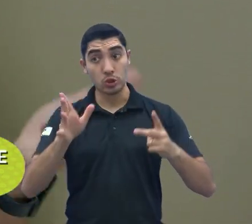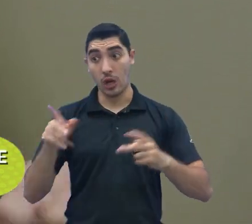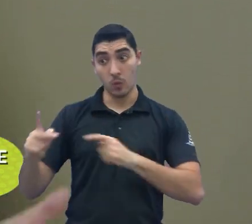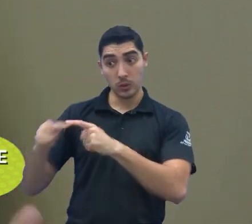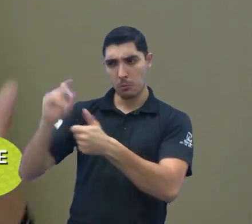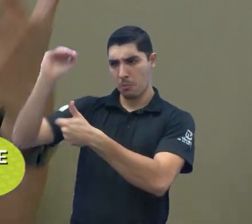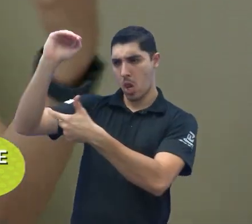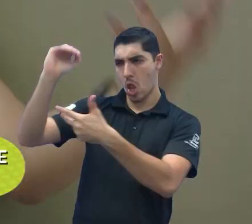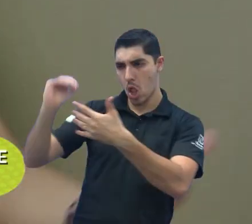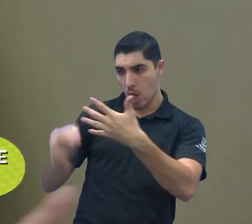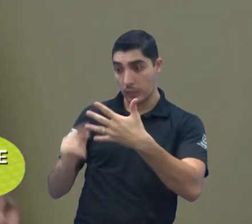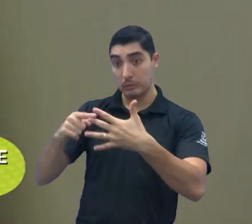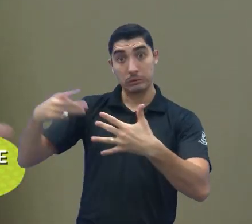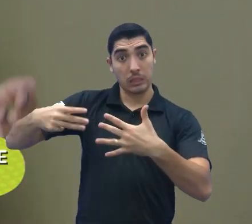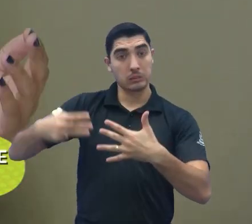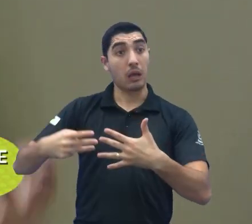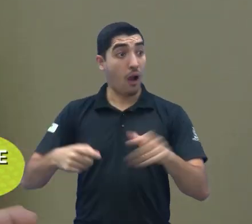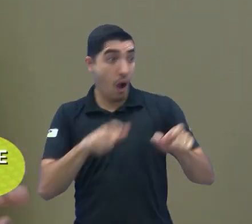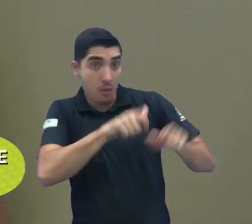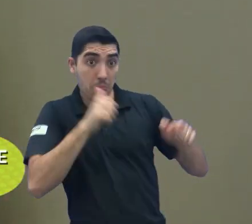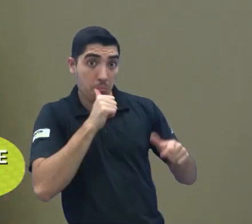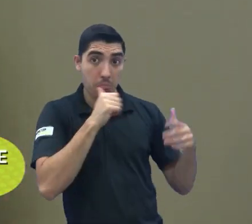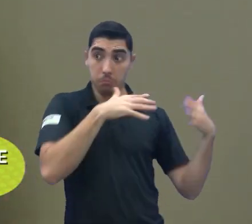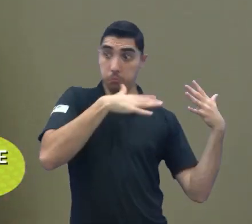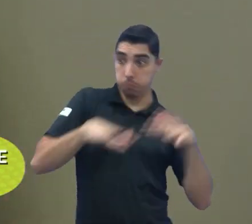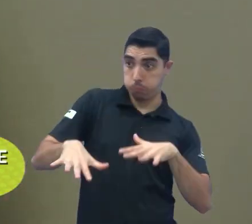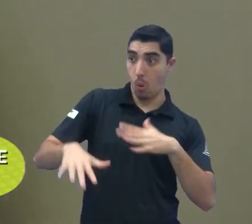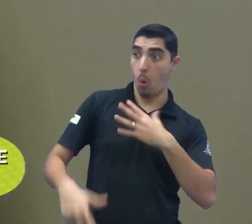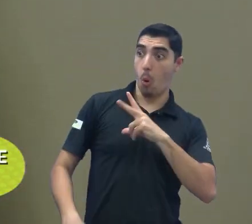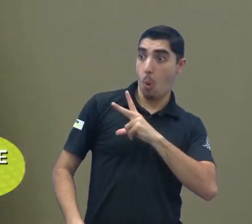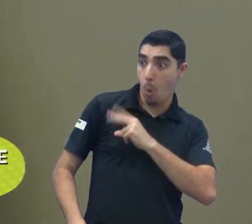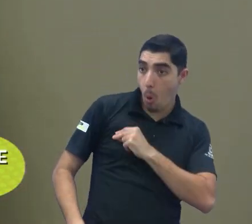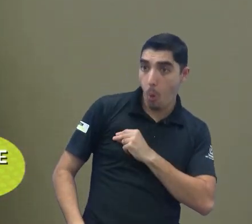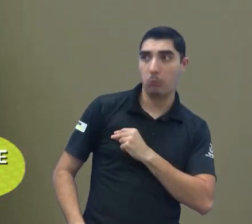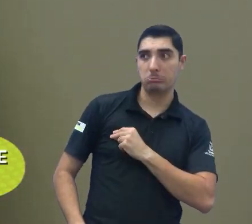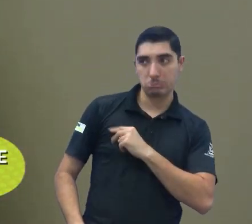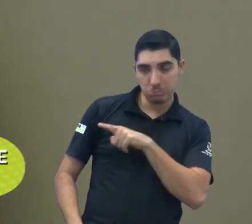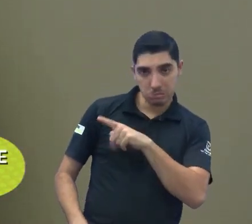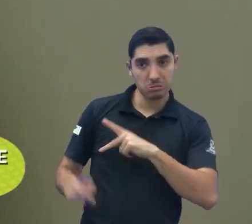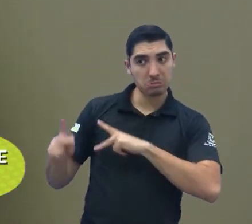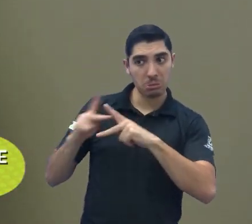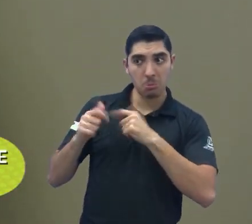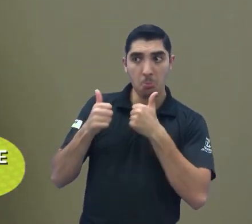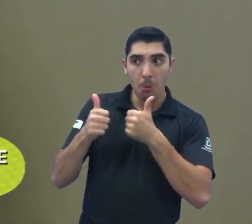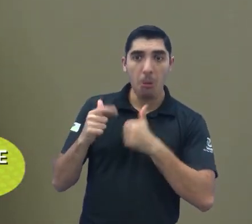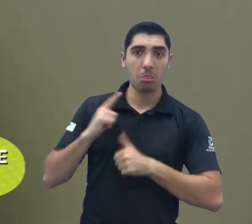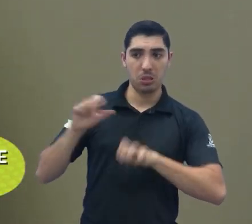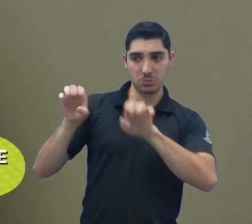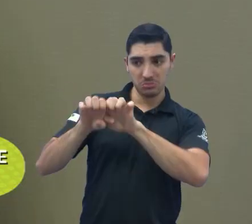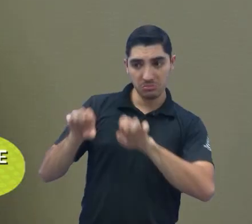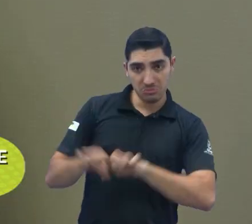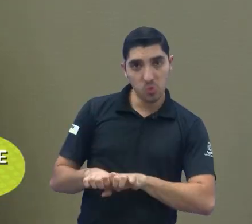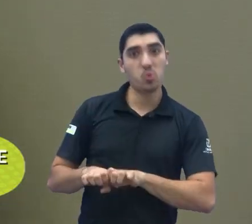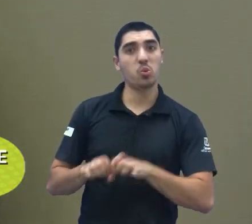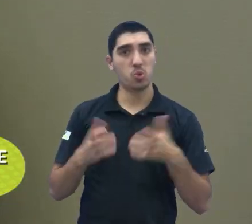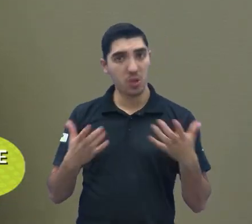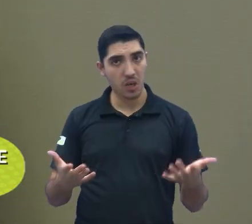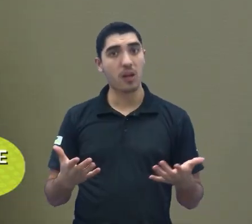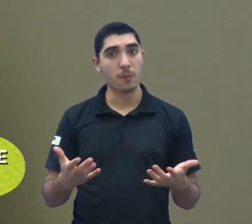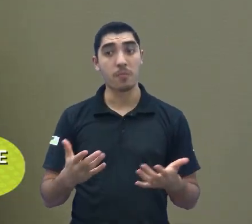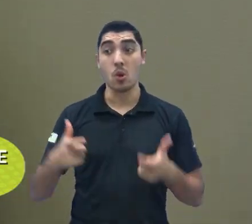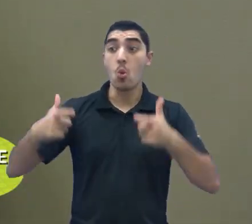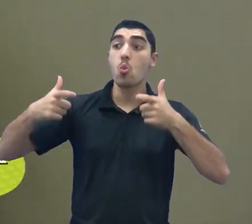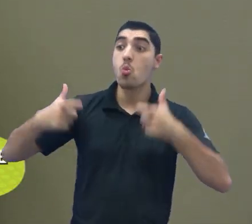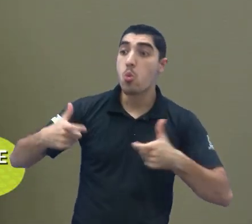já, nossa, pô, né? Não é só o resultado, mas é muito estrutura, é o que a gente oferece, é ambiente,